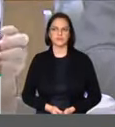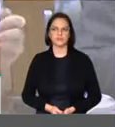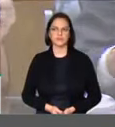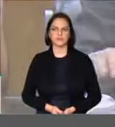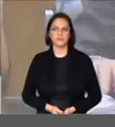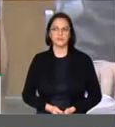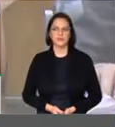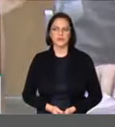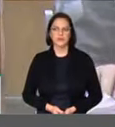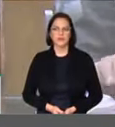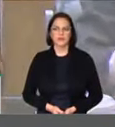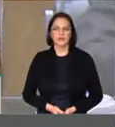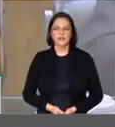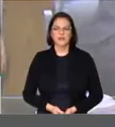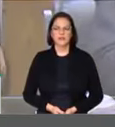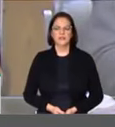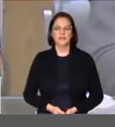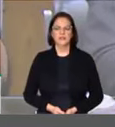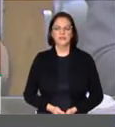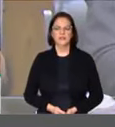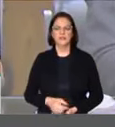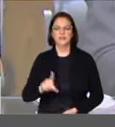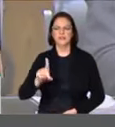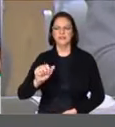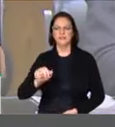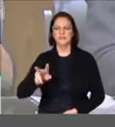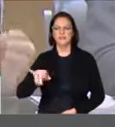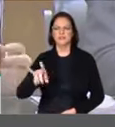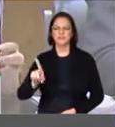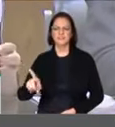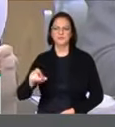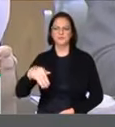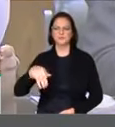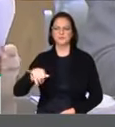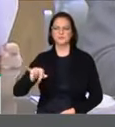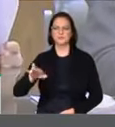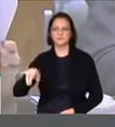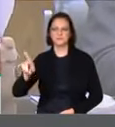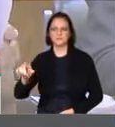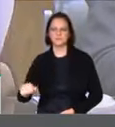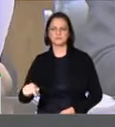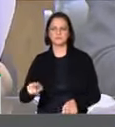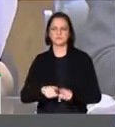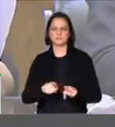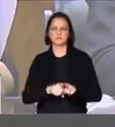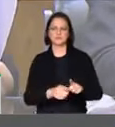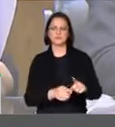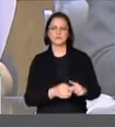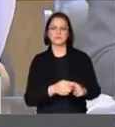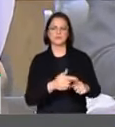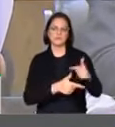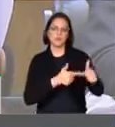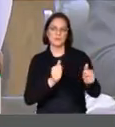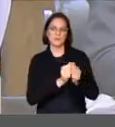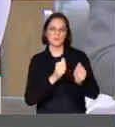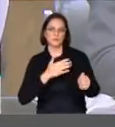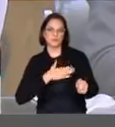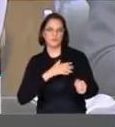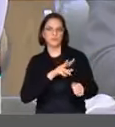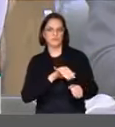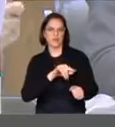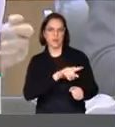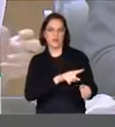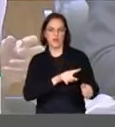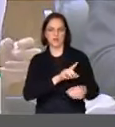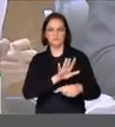assessoria do deputado David Miranda e da minha assessoria, entregar o certificado. Essa é uma certificação feita